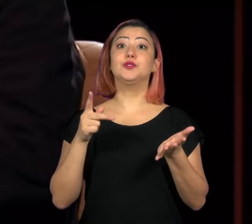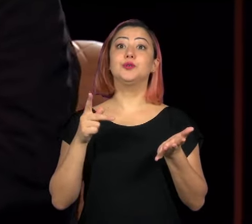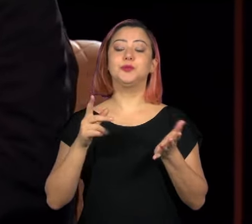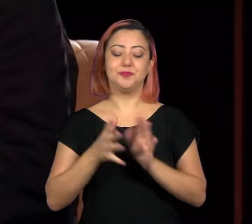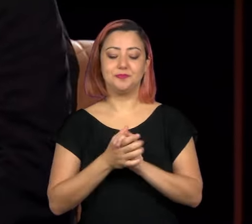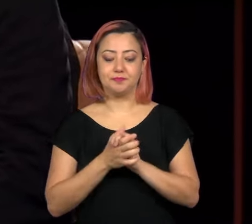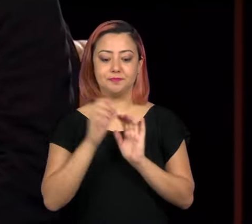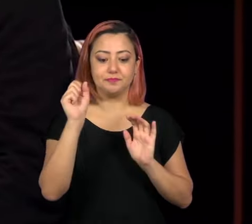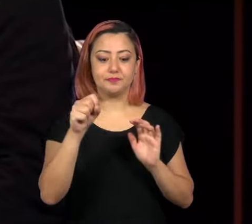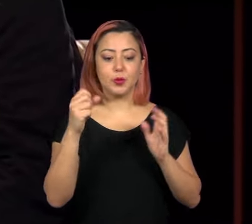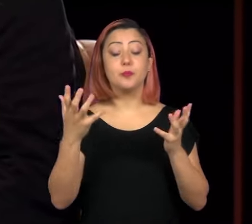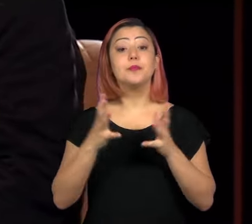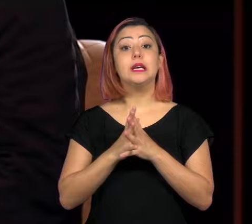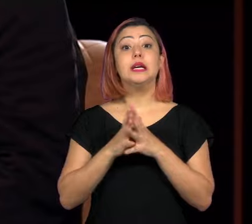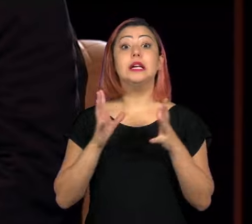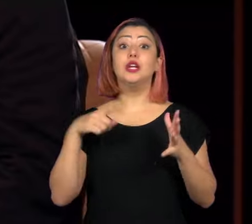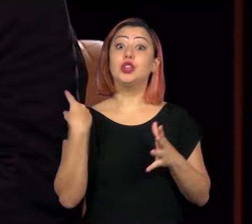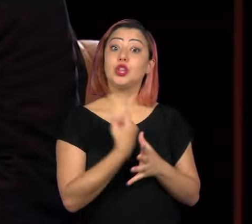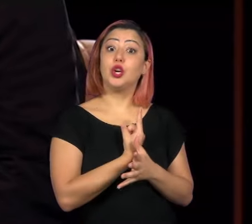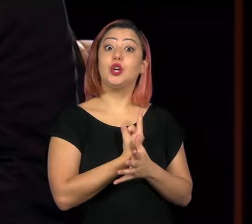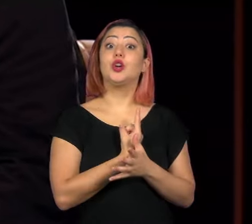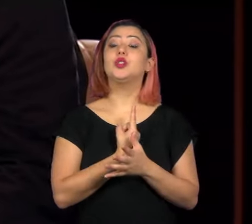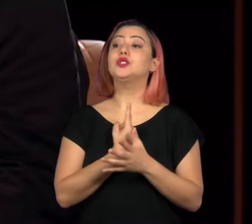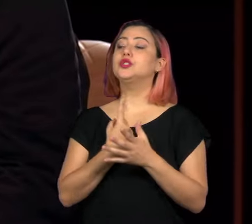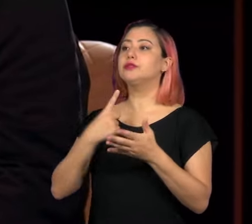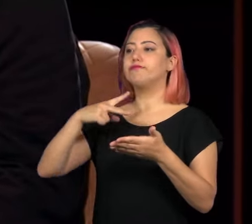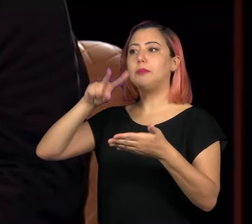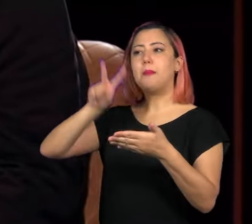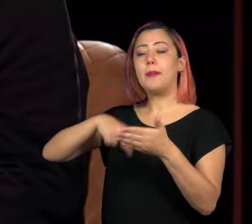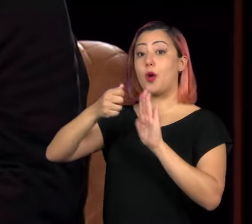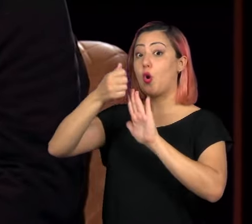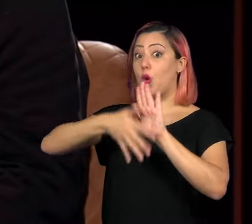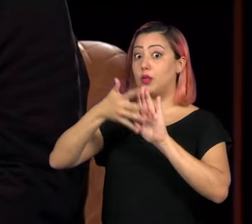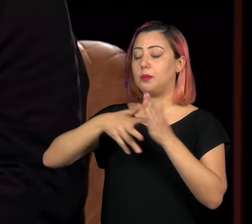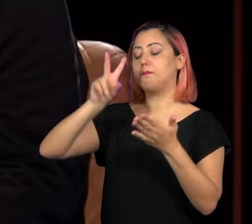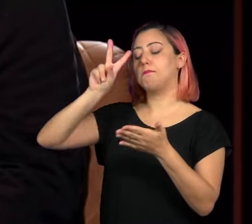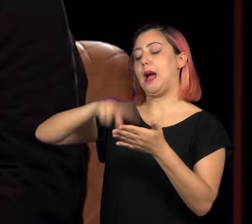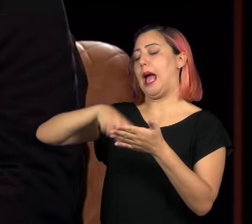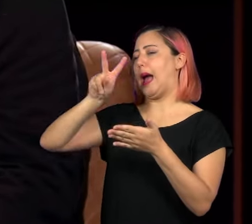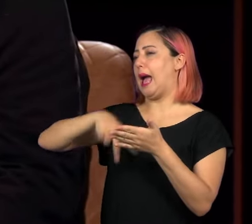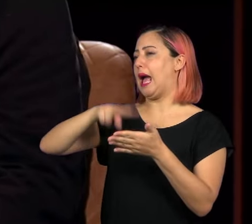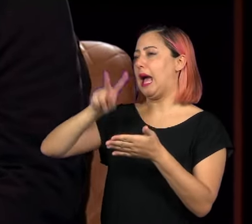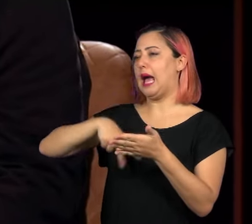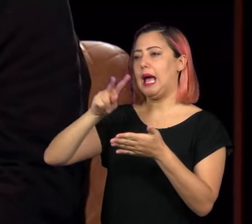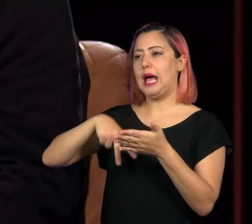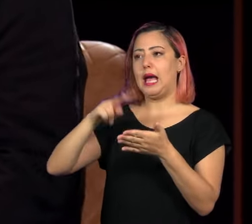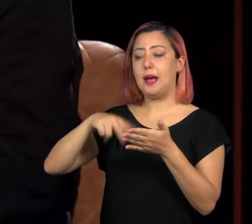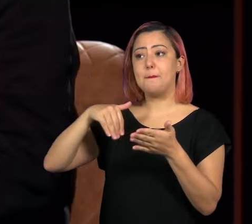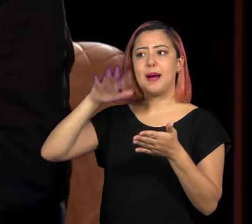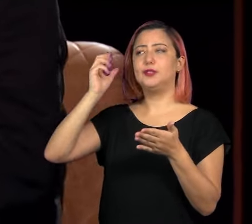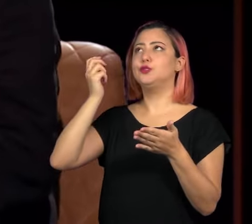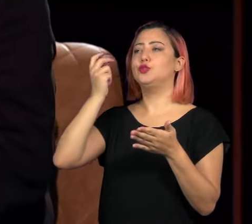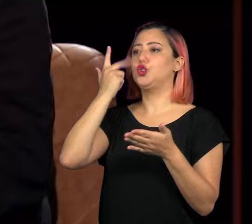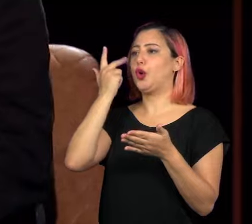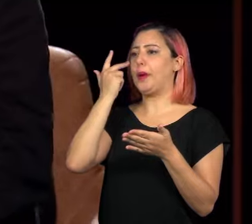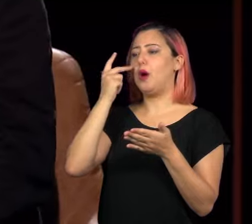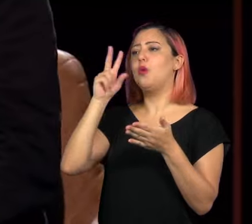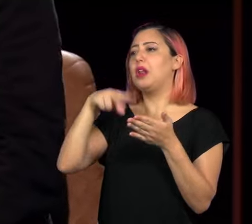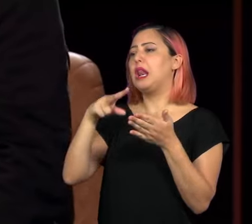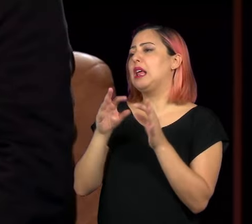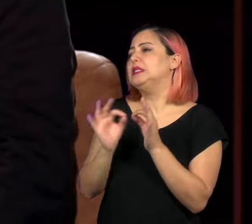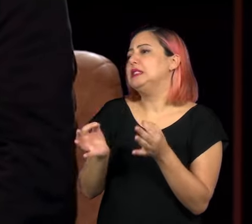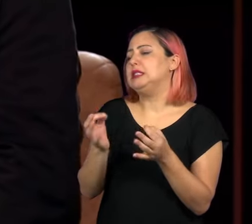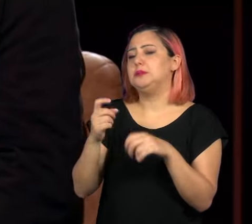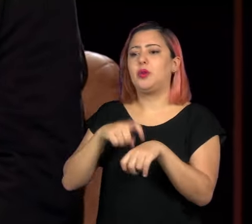gente. Sim, a gente sentou e a gente leu muito o roteiro, sabe? Muito, mais do que o habitual. Geralmente a gente não faz isso, não. Não